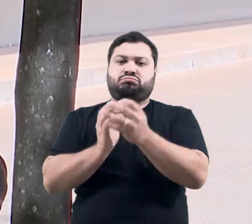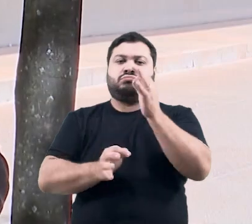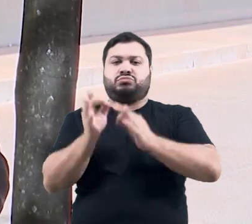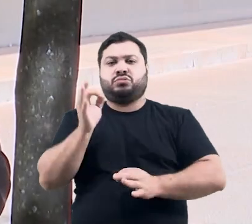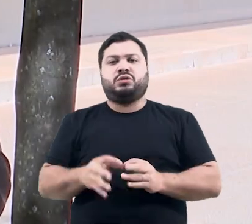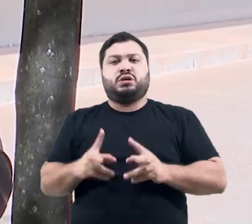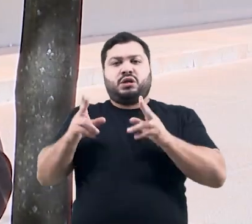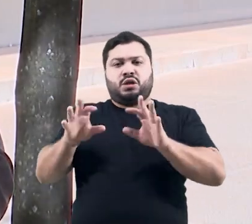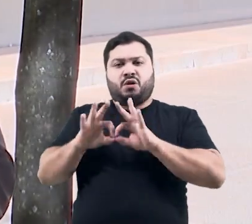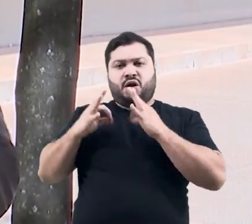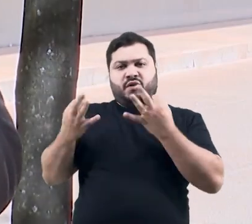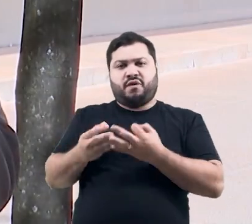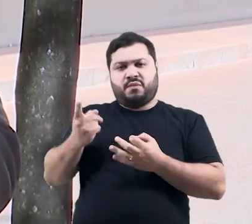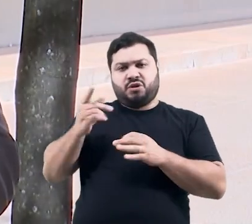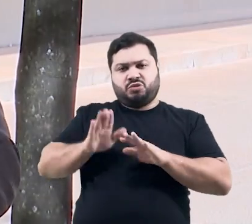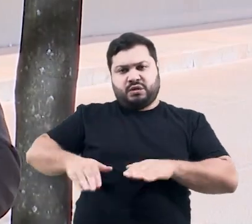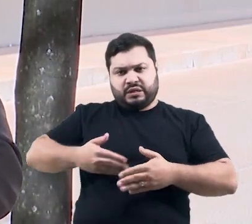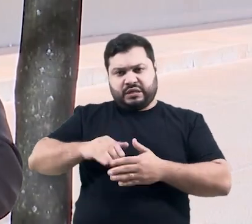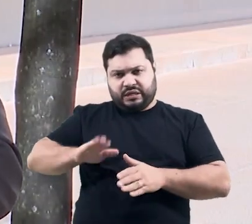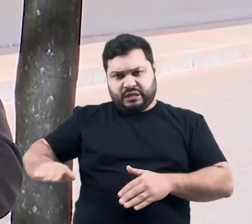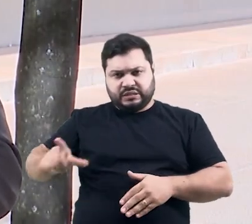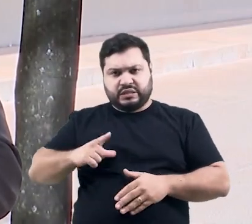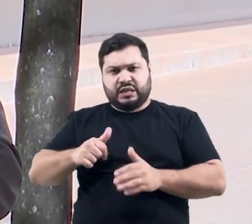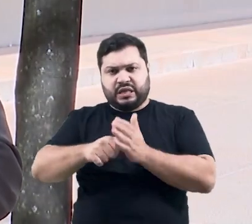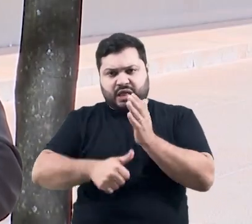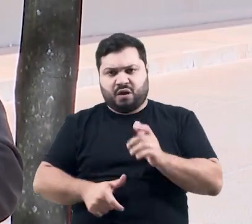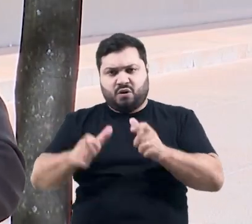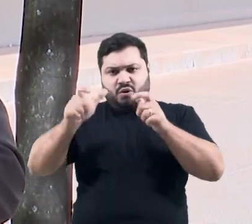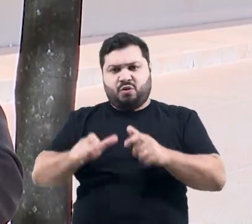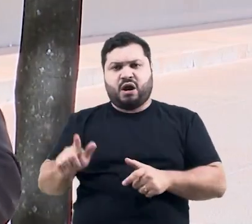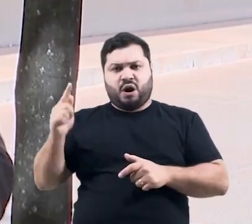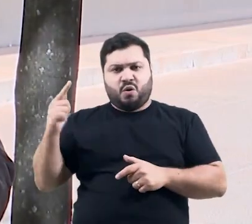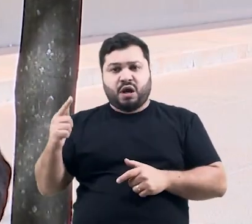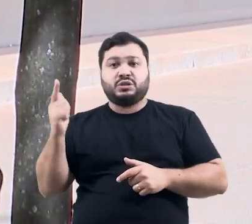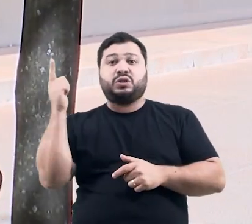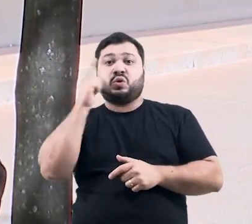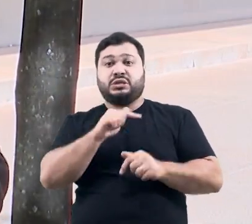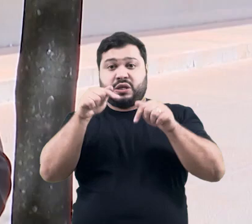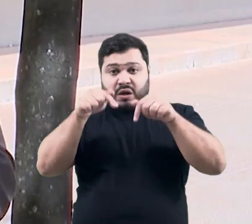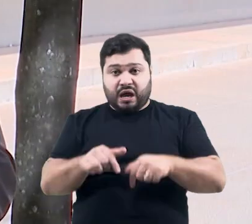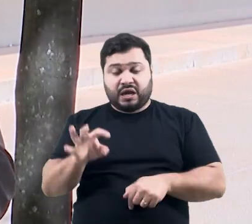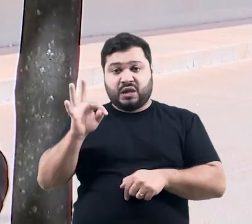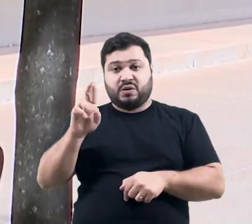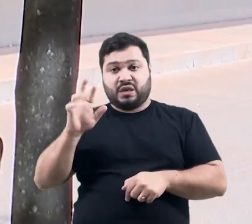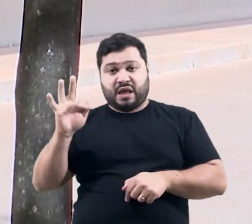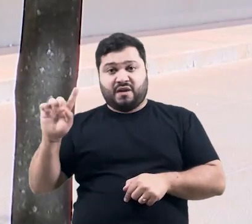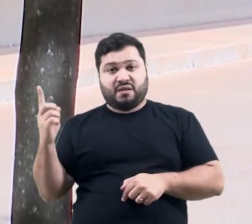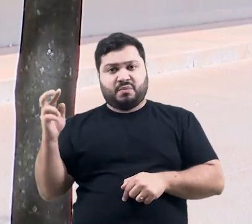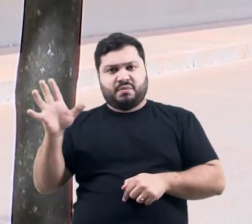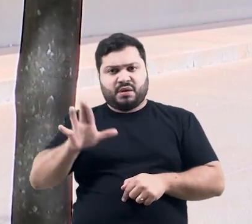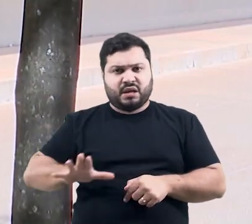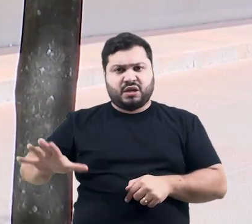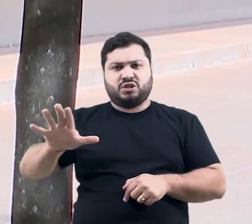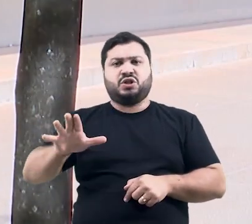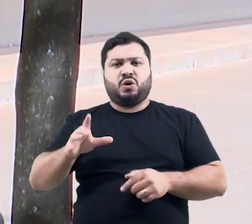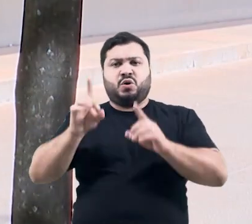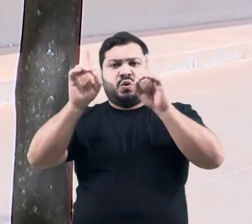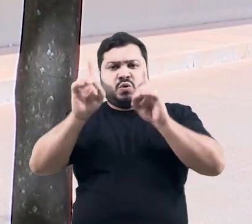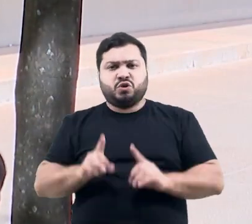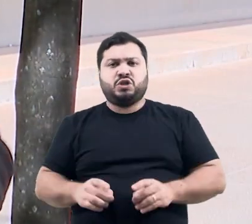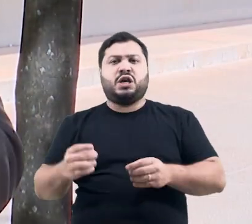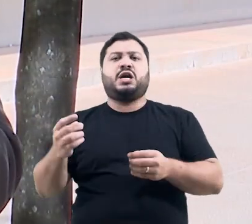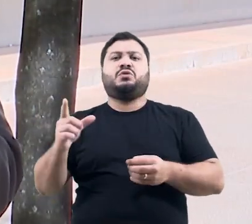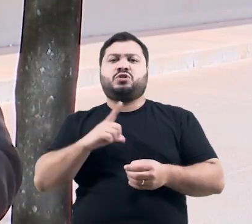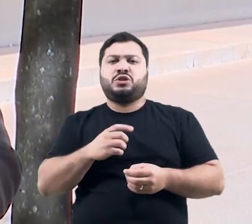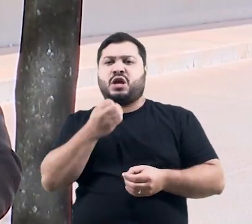acaba recorrendo à Justiça, como fez a família de uma criança com síndrome de Down de Goiás, que conseguiu aqui no TRF da Primeira